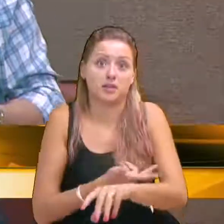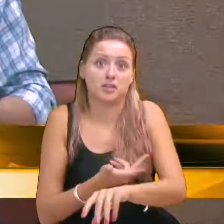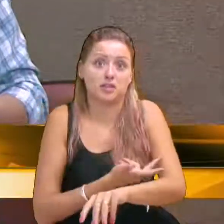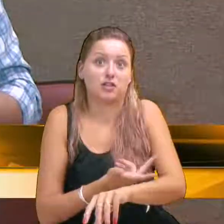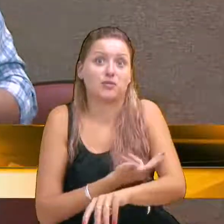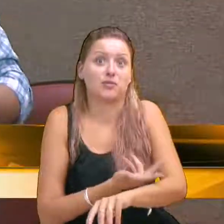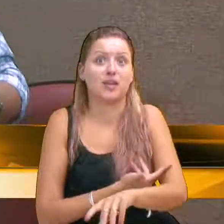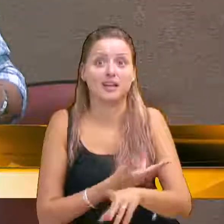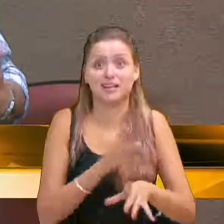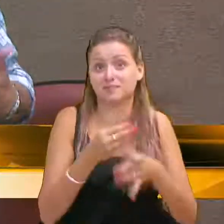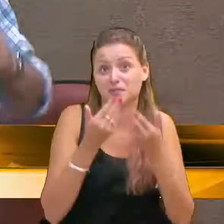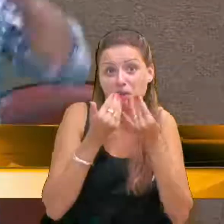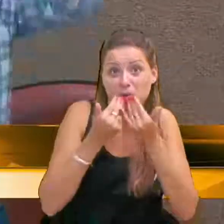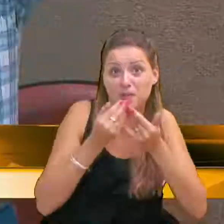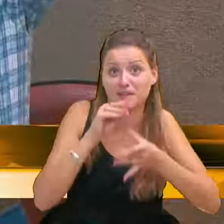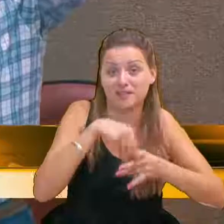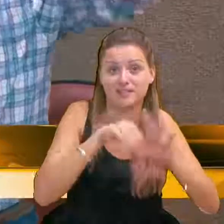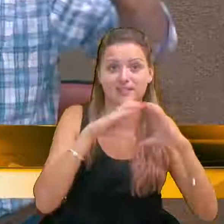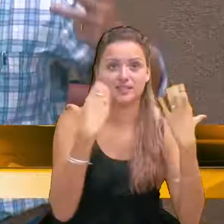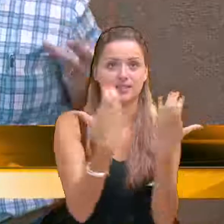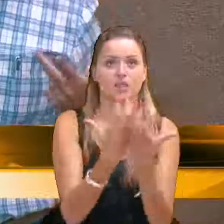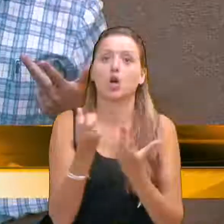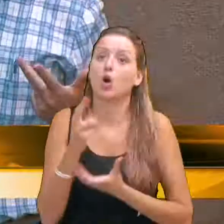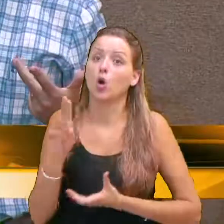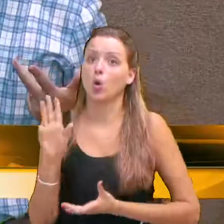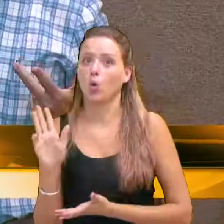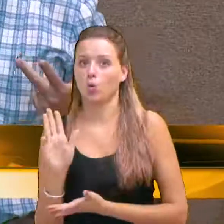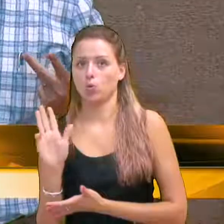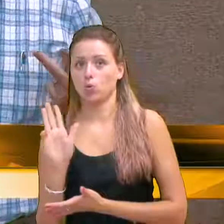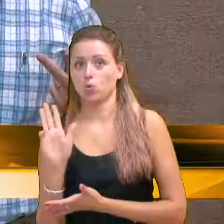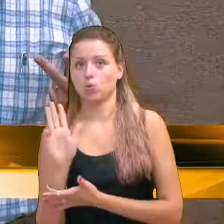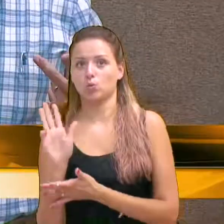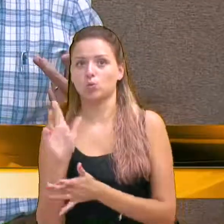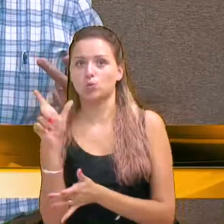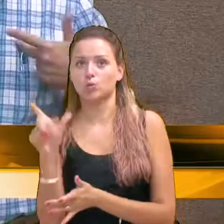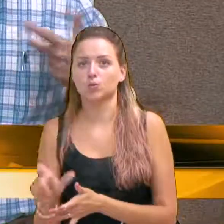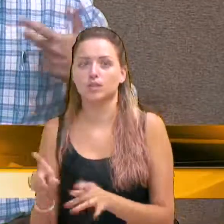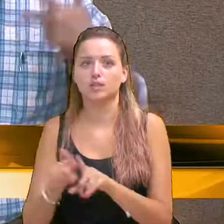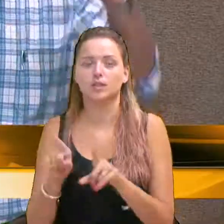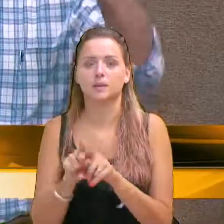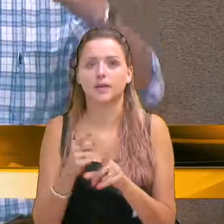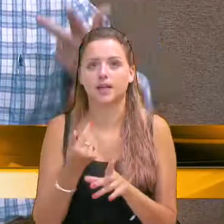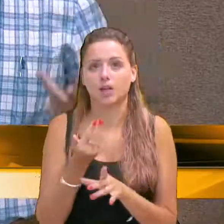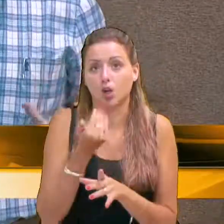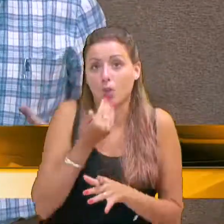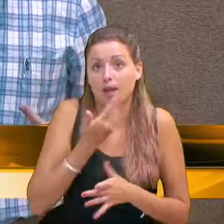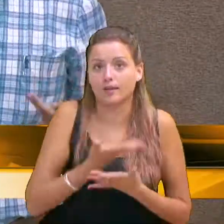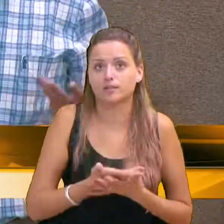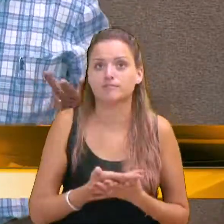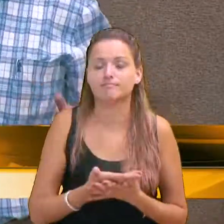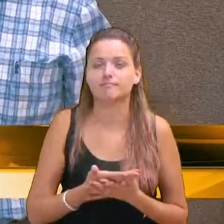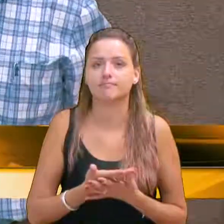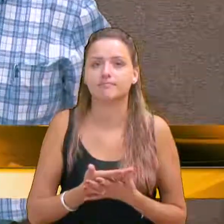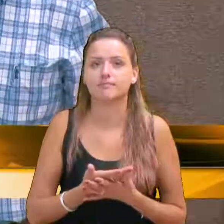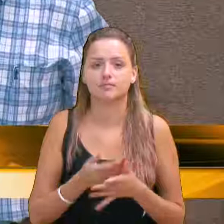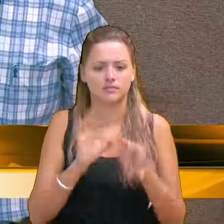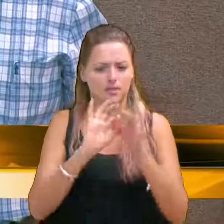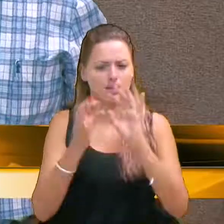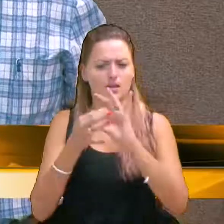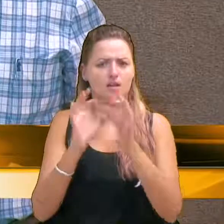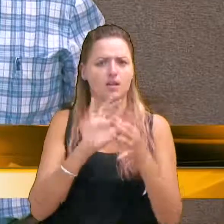pasto. Deveria o Lula ir lá também ficar comendo pasto, porque nós pagamos aquilo. E as